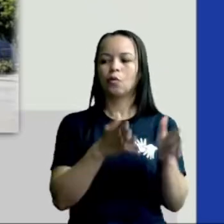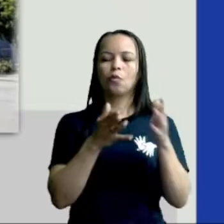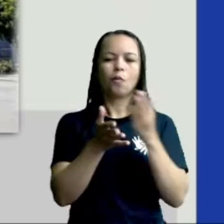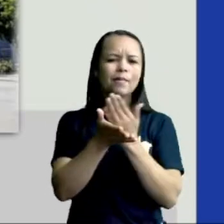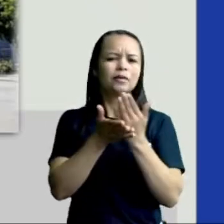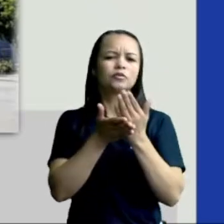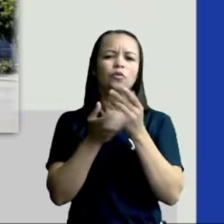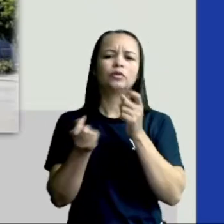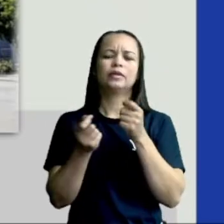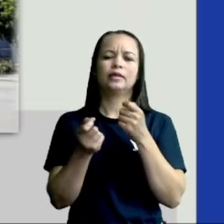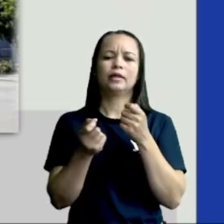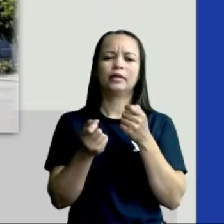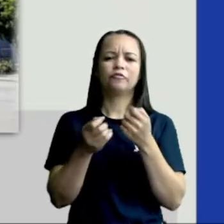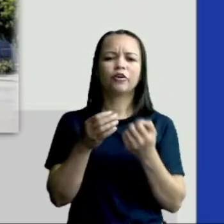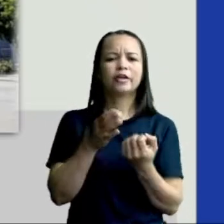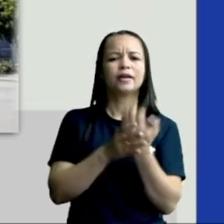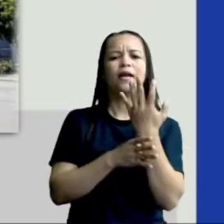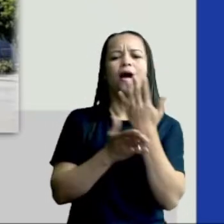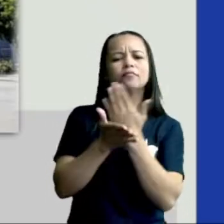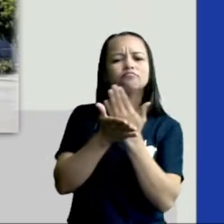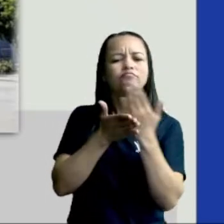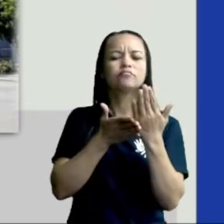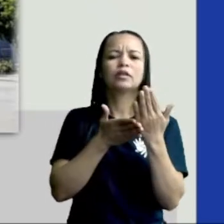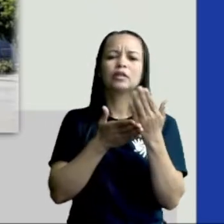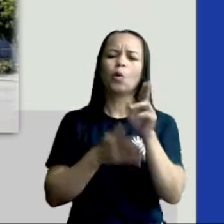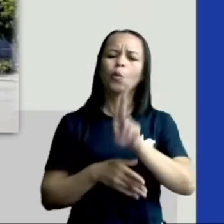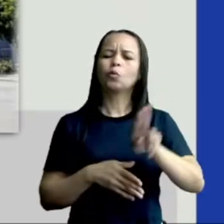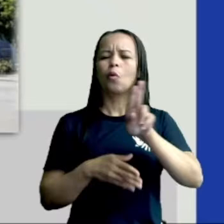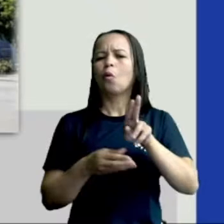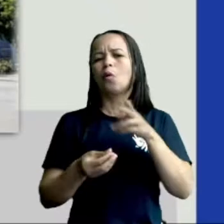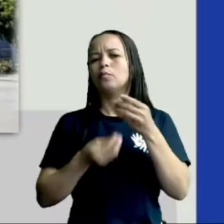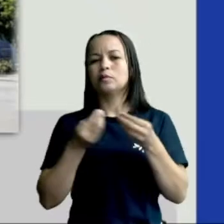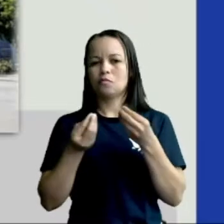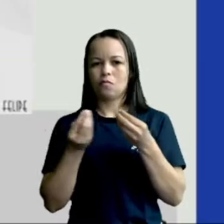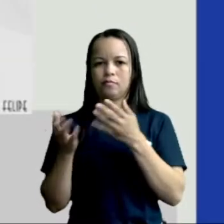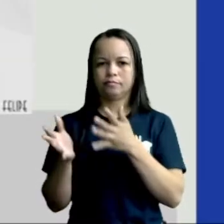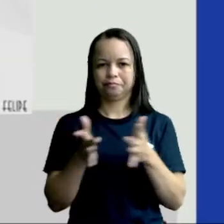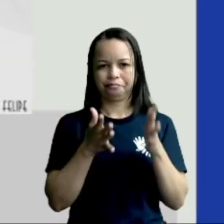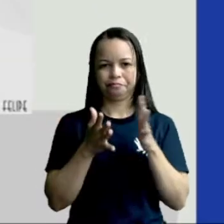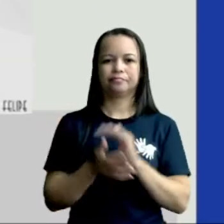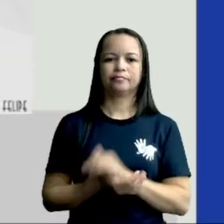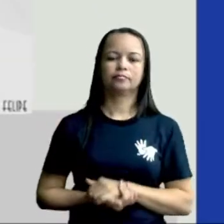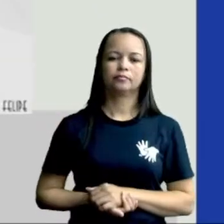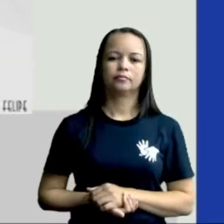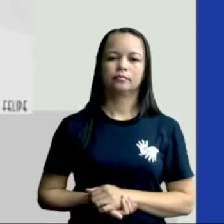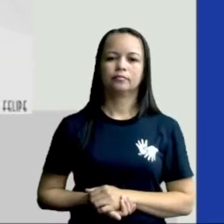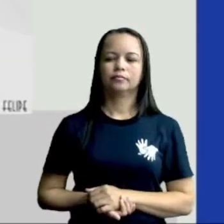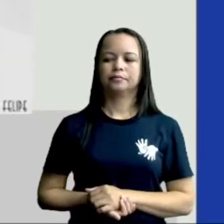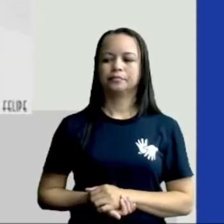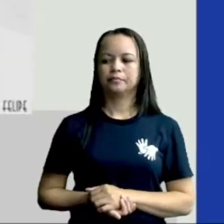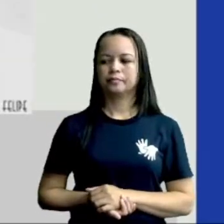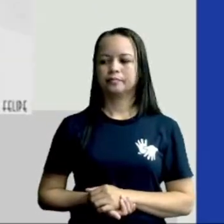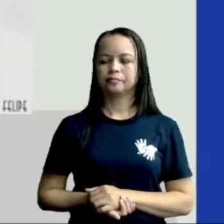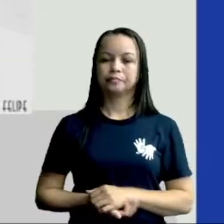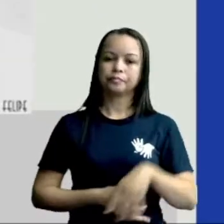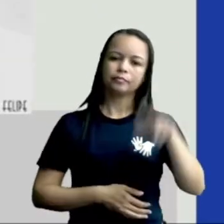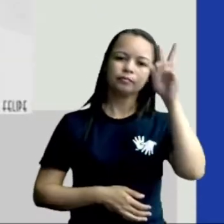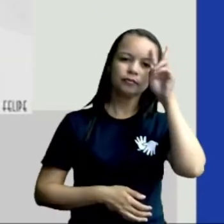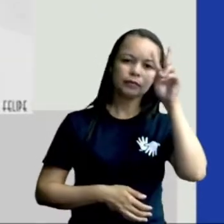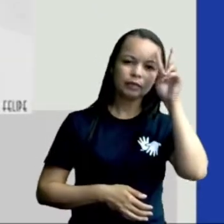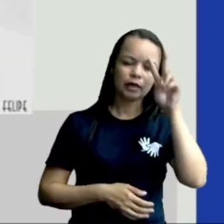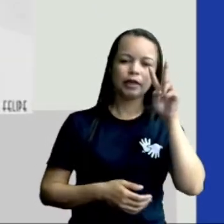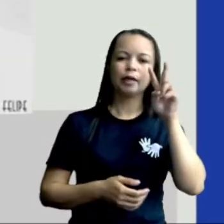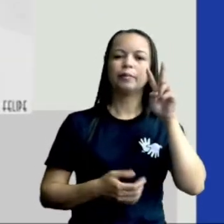Quem foi que fundou? Como é que começou? De onde saiu esse nome? Vamos lá? Olha só, lembra que eu já